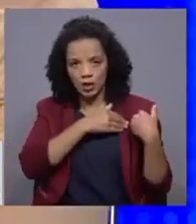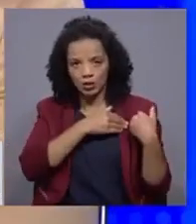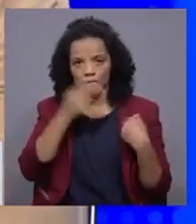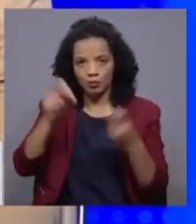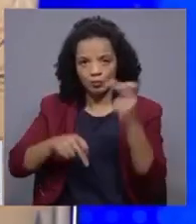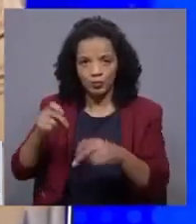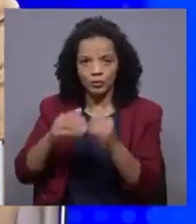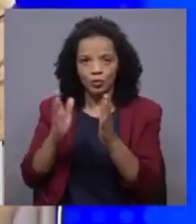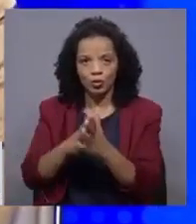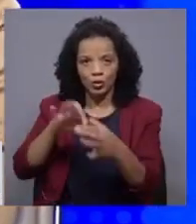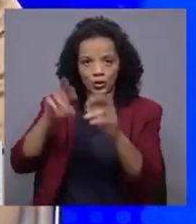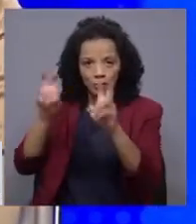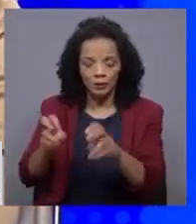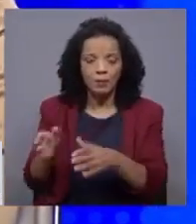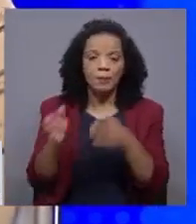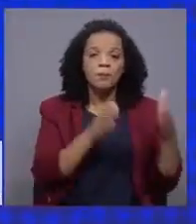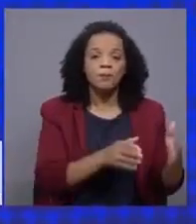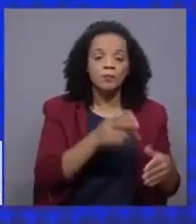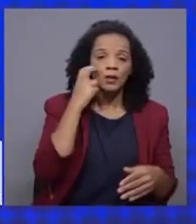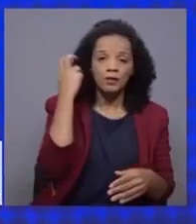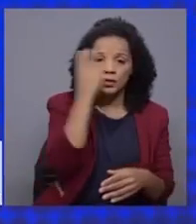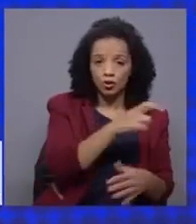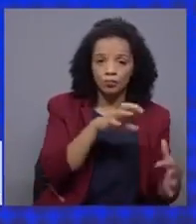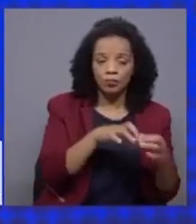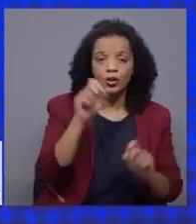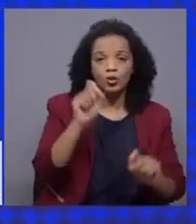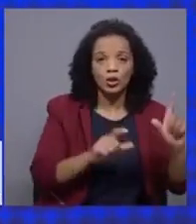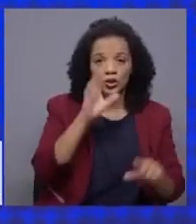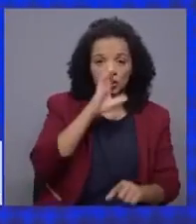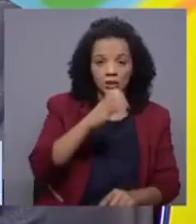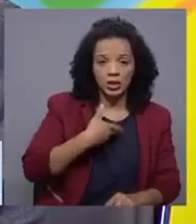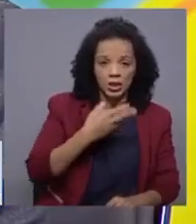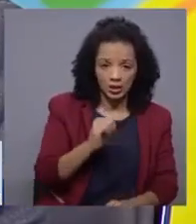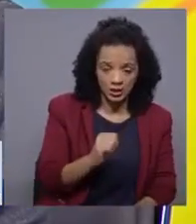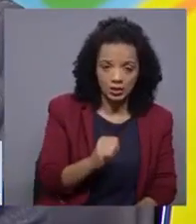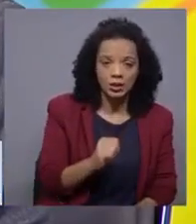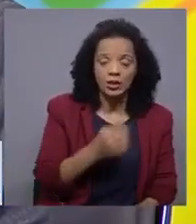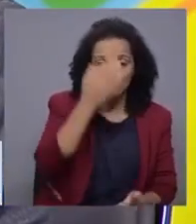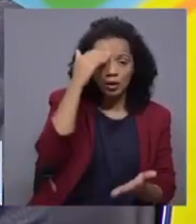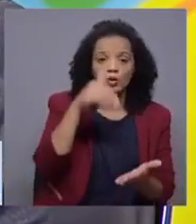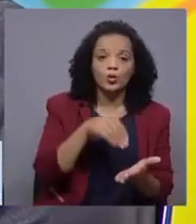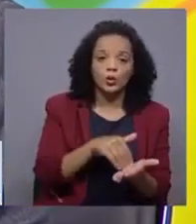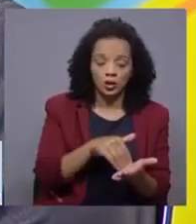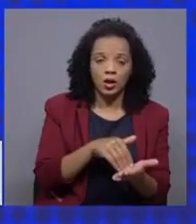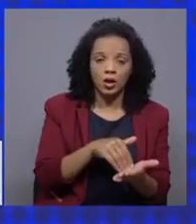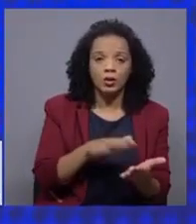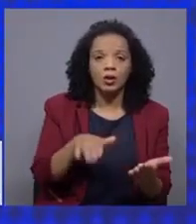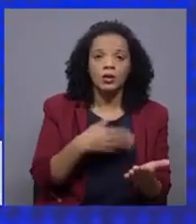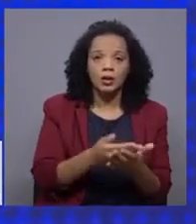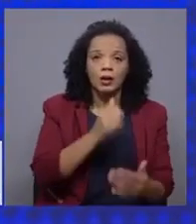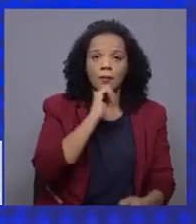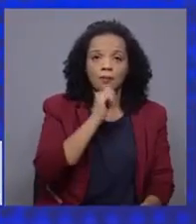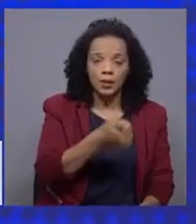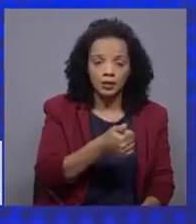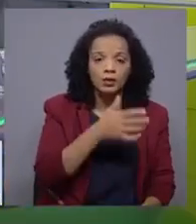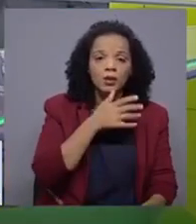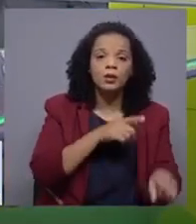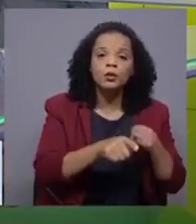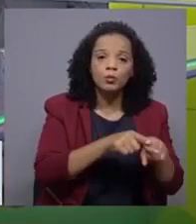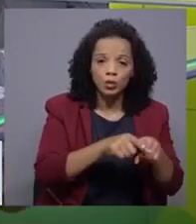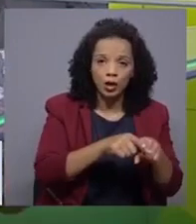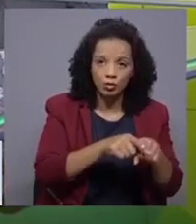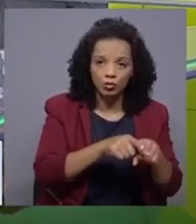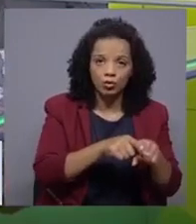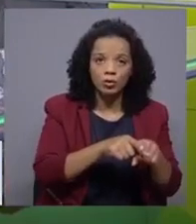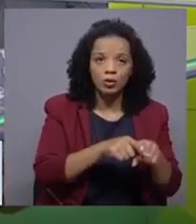mesma pergunta, ou seja, é óbvio, olhando para as sondagens, se o CDS tiver um resultado que leva a perder deputados, do